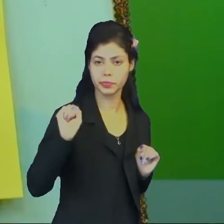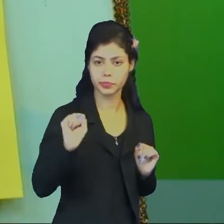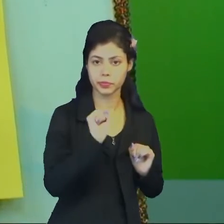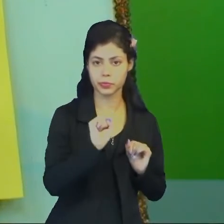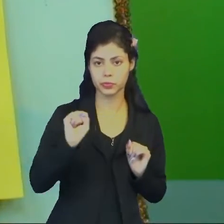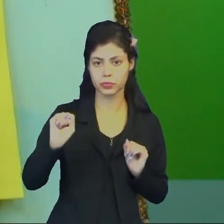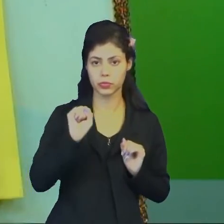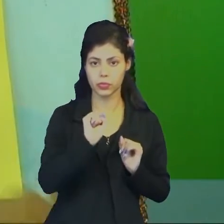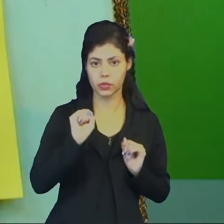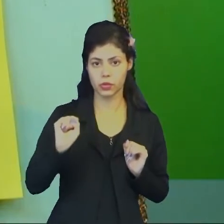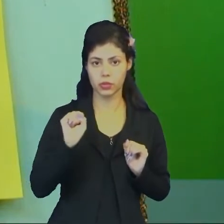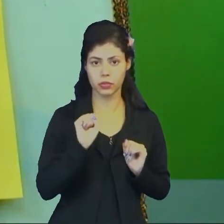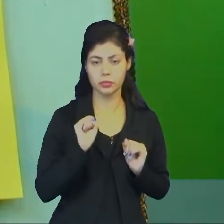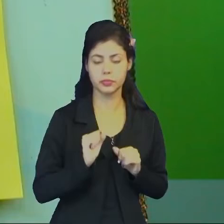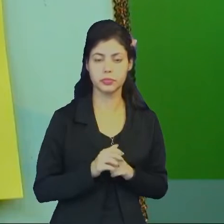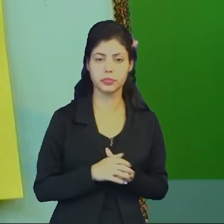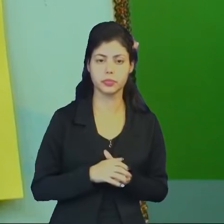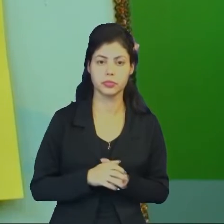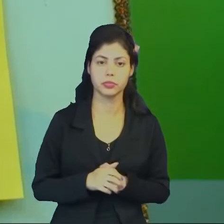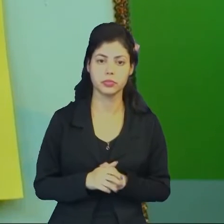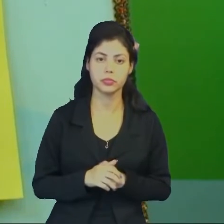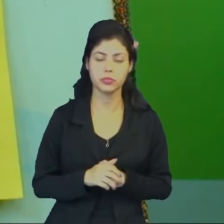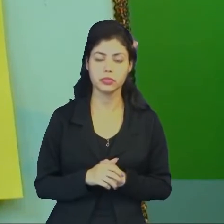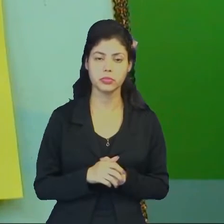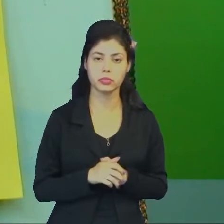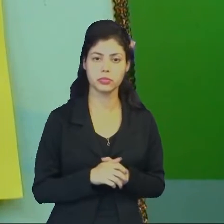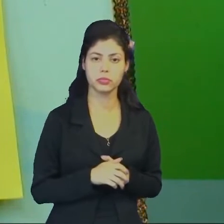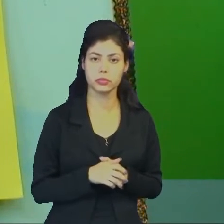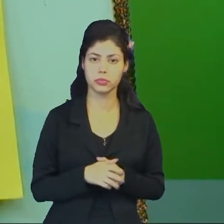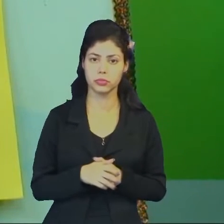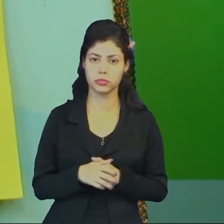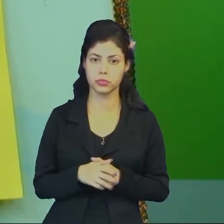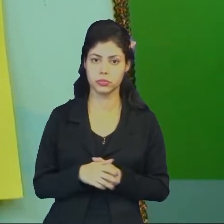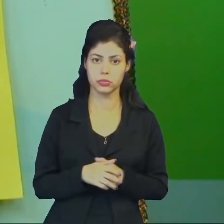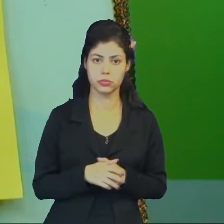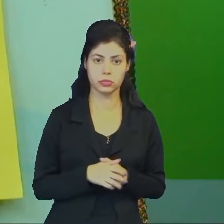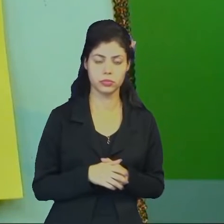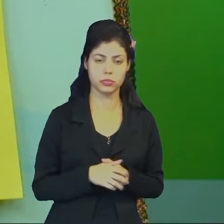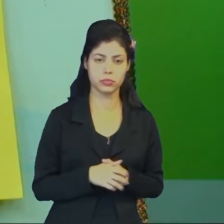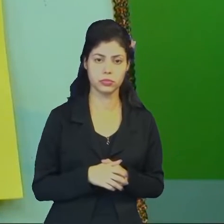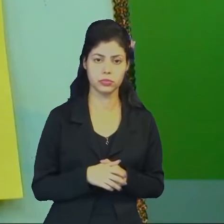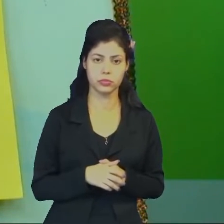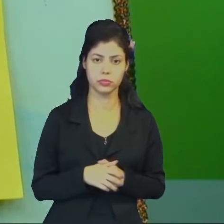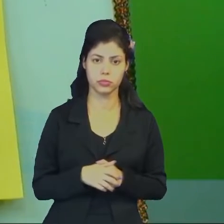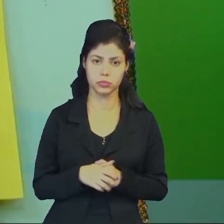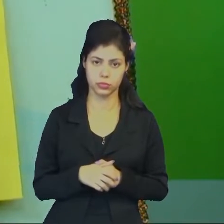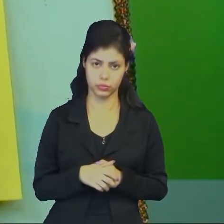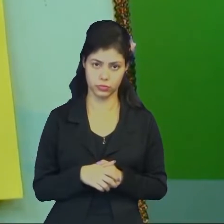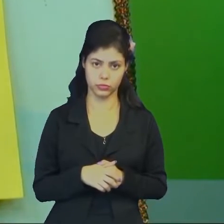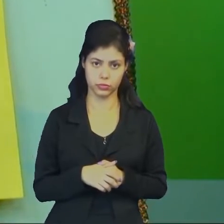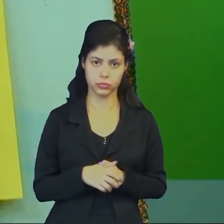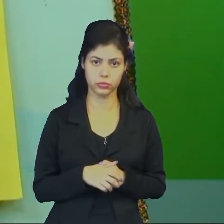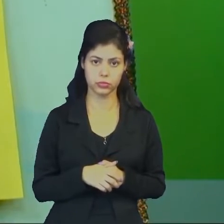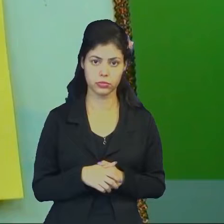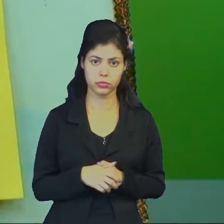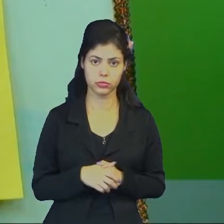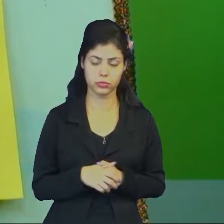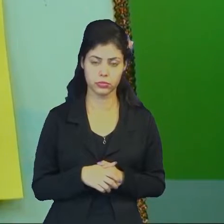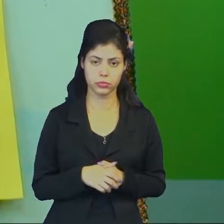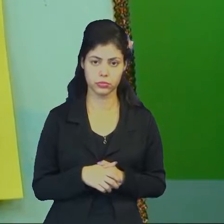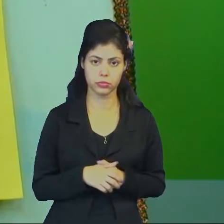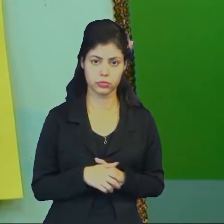vogais e o som de S. Passarinho é dois S, tá? Entre duas